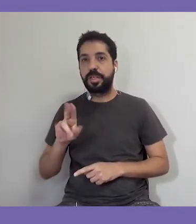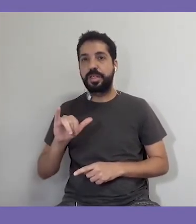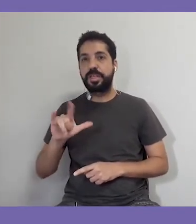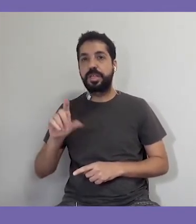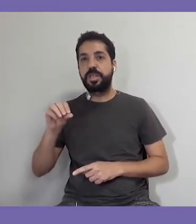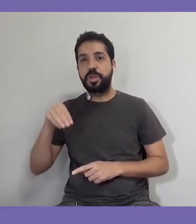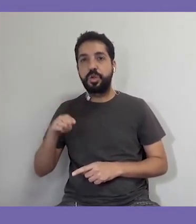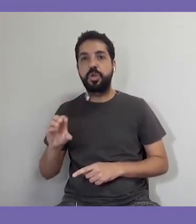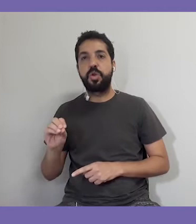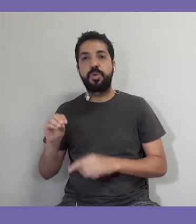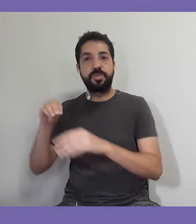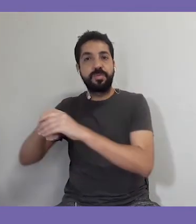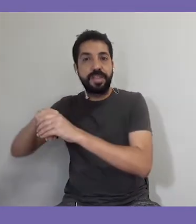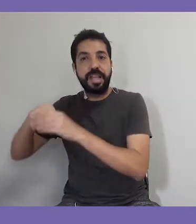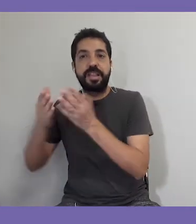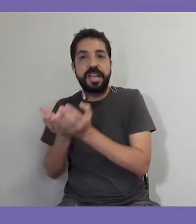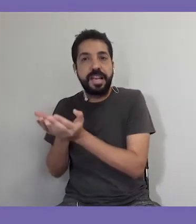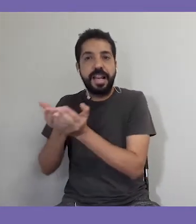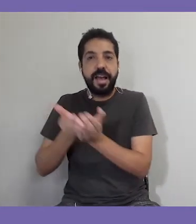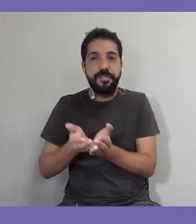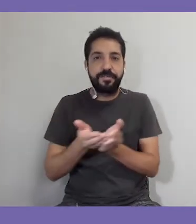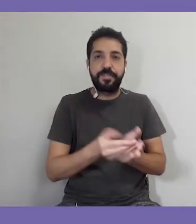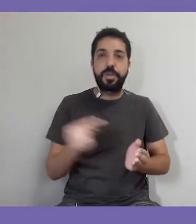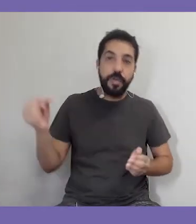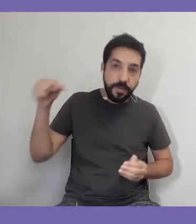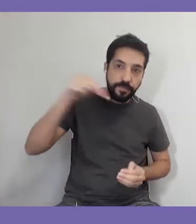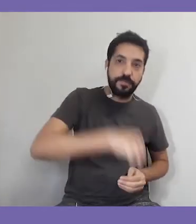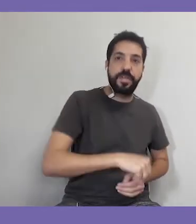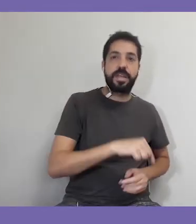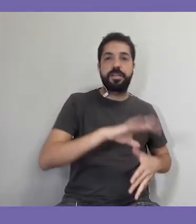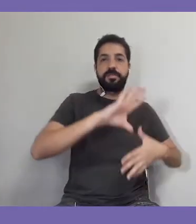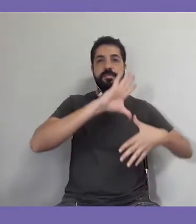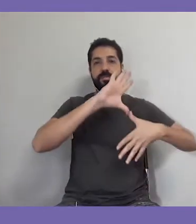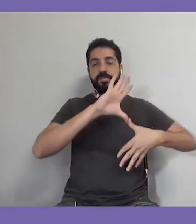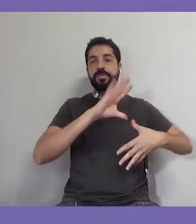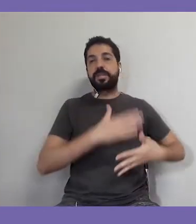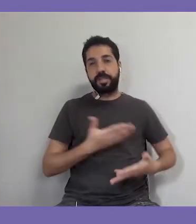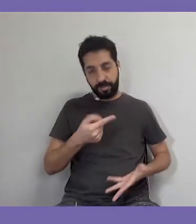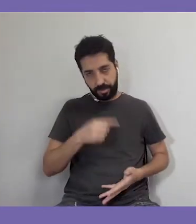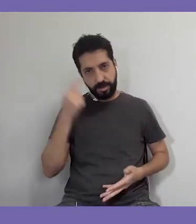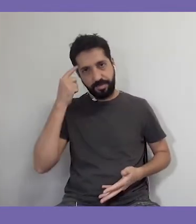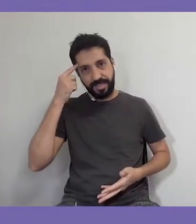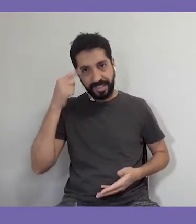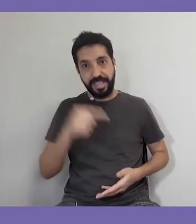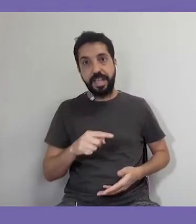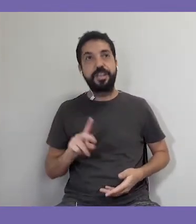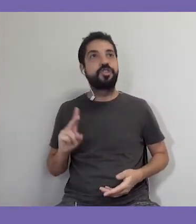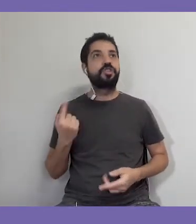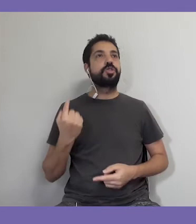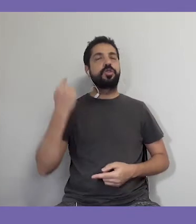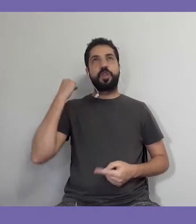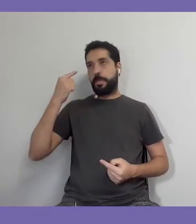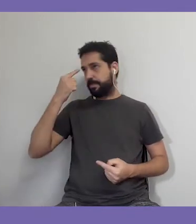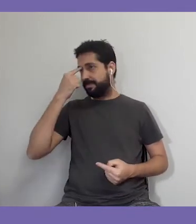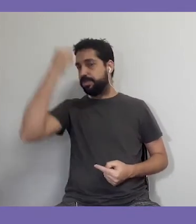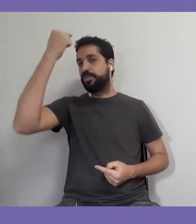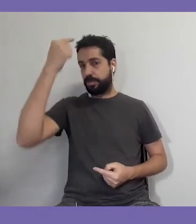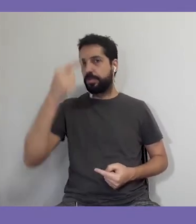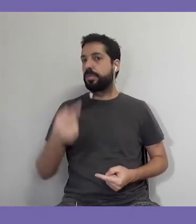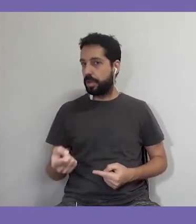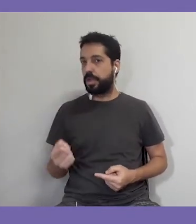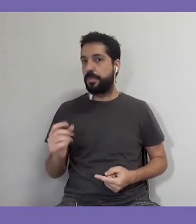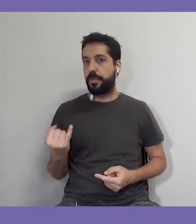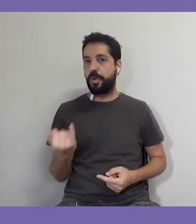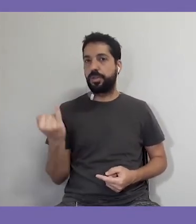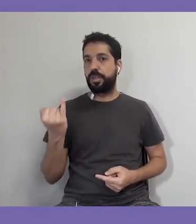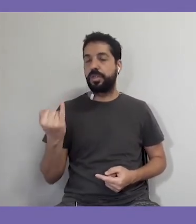muito Isso. justo, muito certo e essa afirmação dele essa sacada histórica que ele